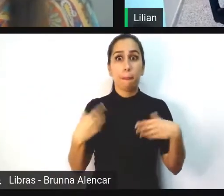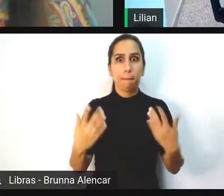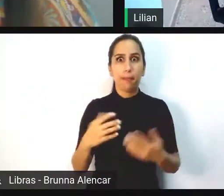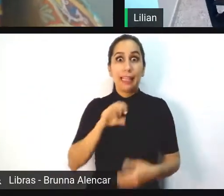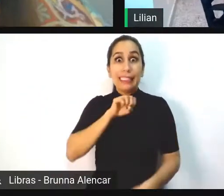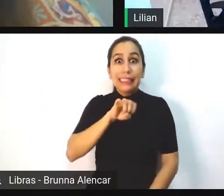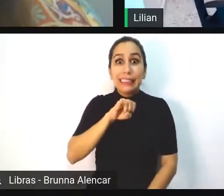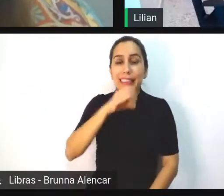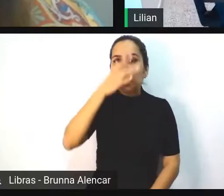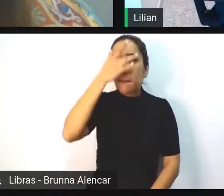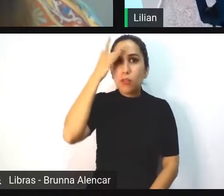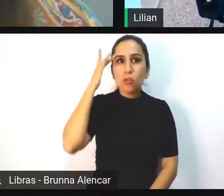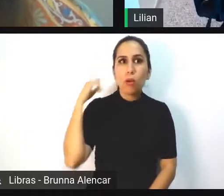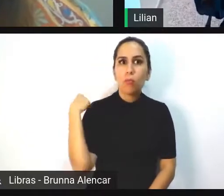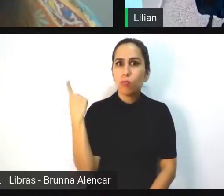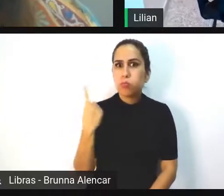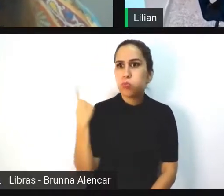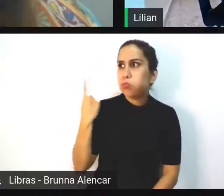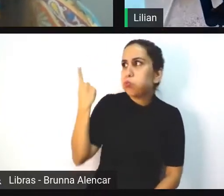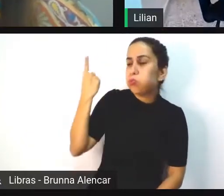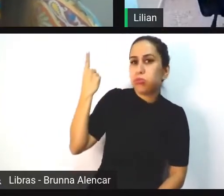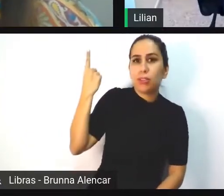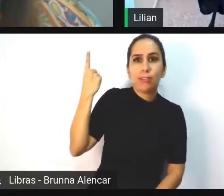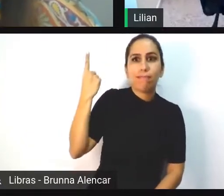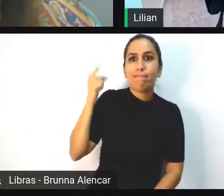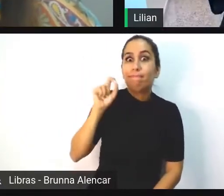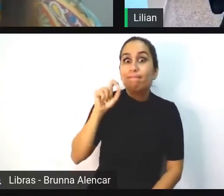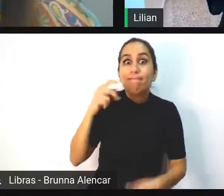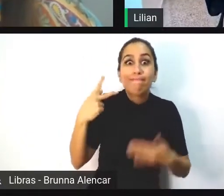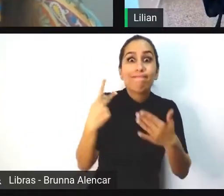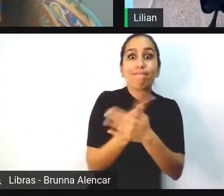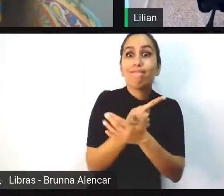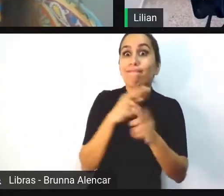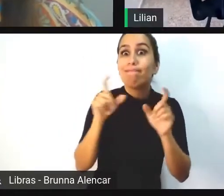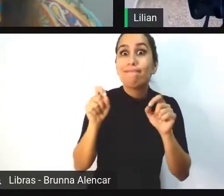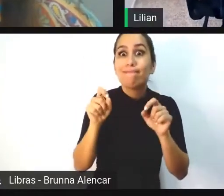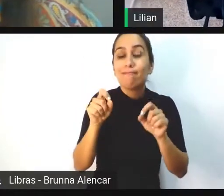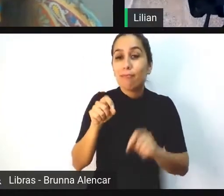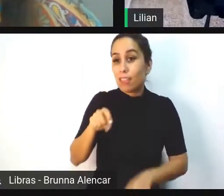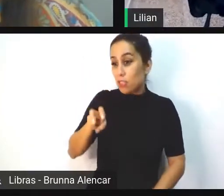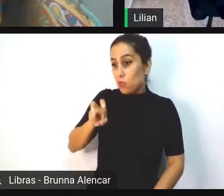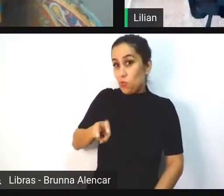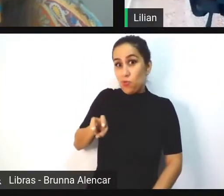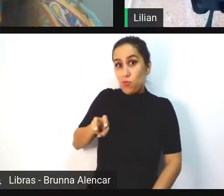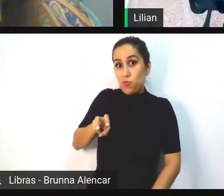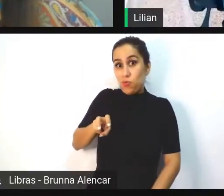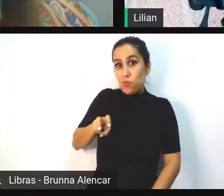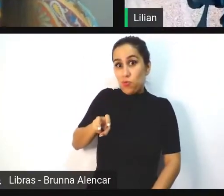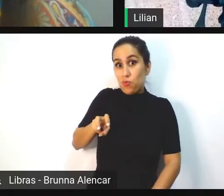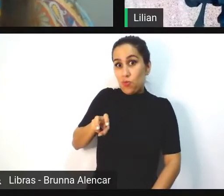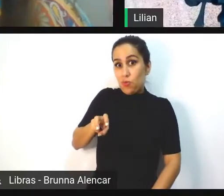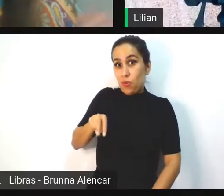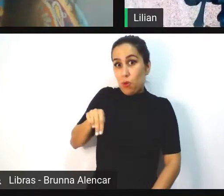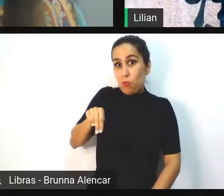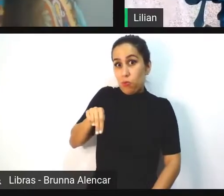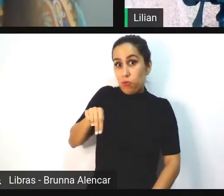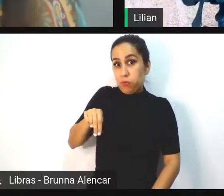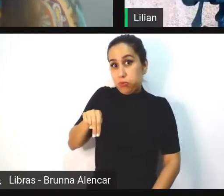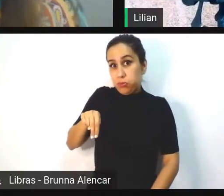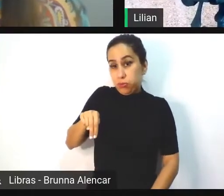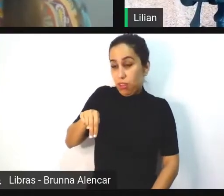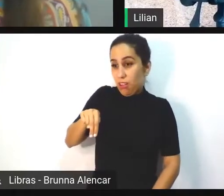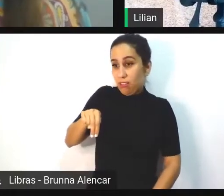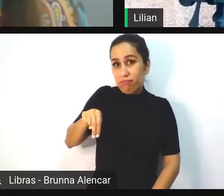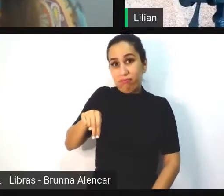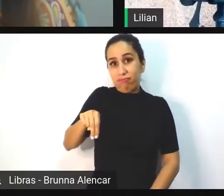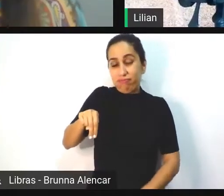muito alta, né, o que vai acontecer? Ela vai sentar com metade só da coxa apoiada. E